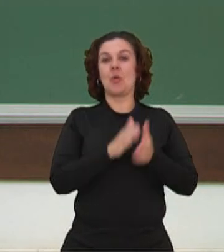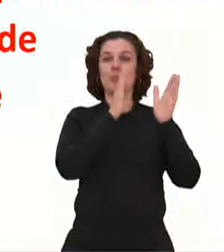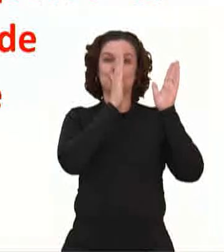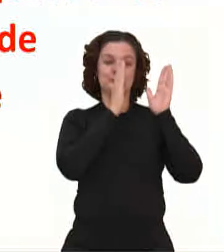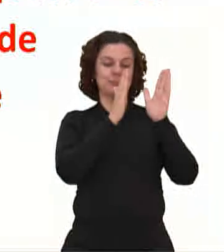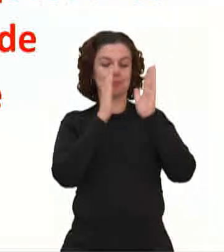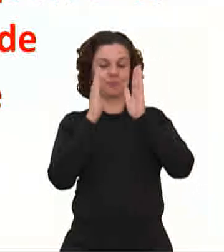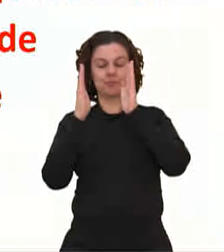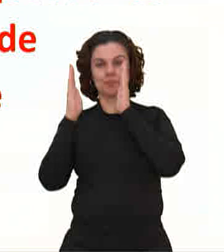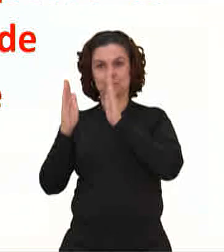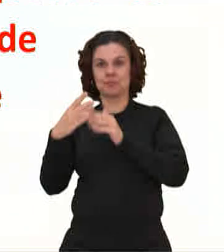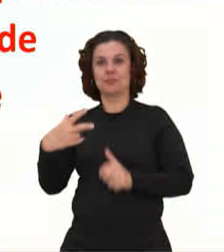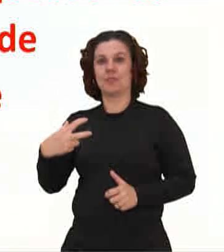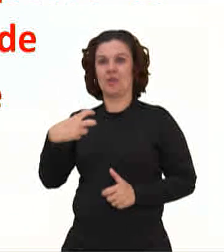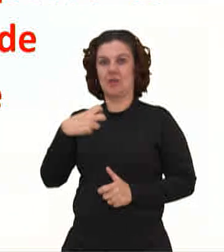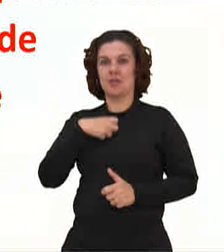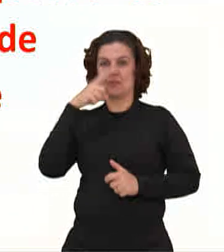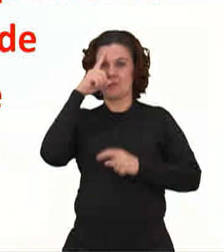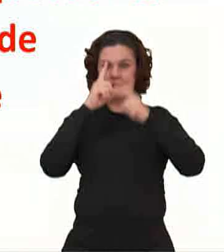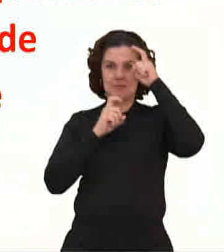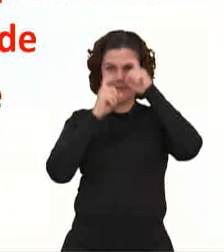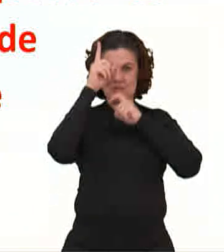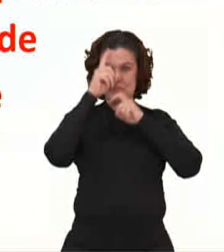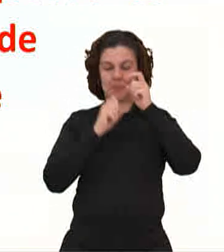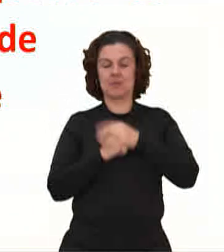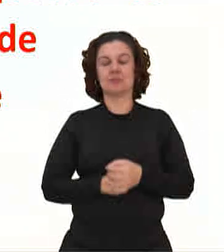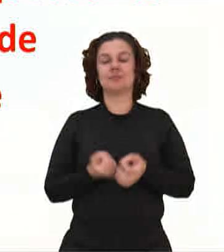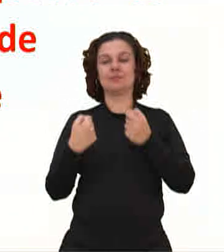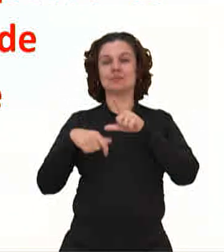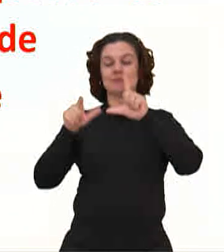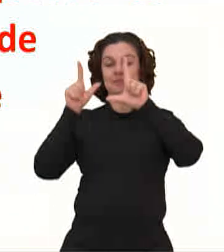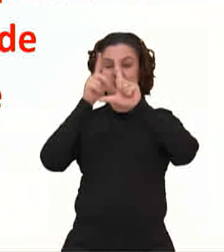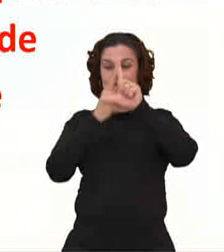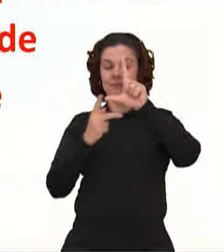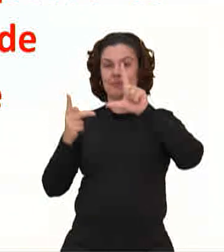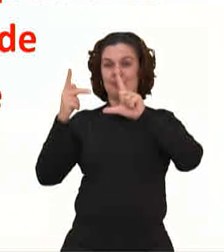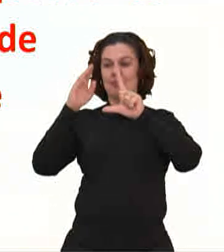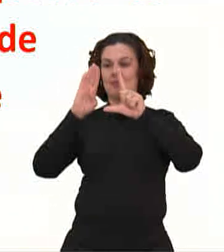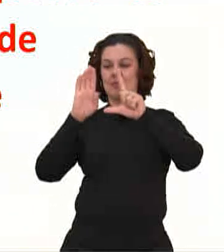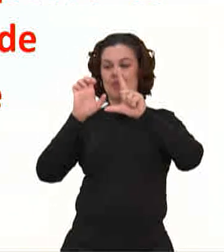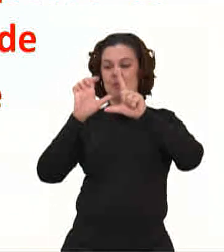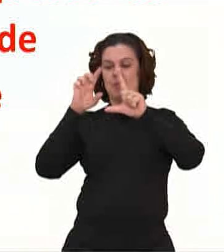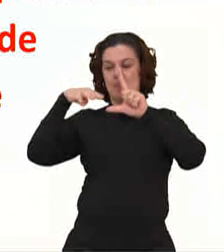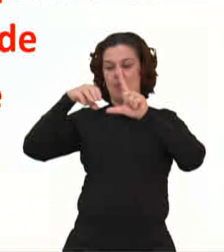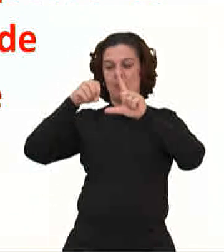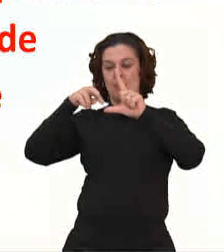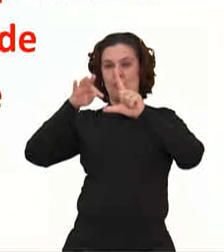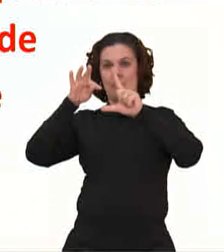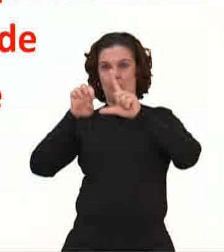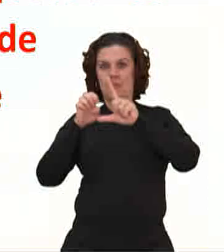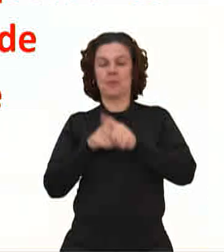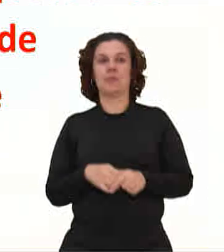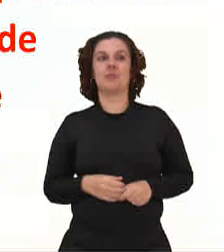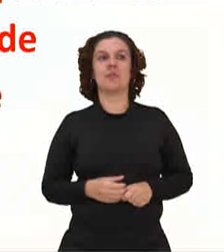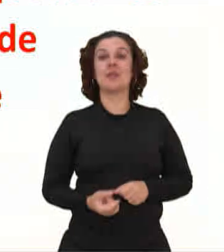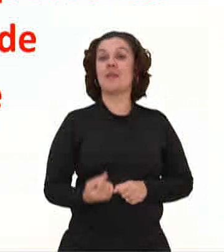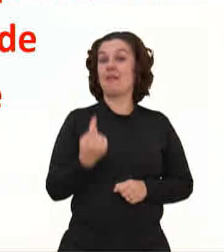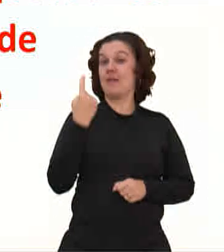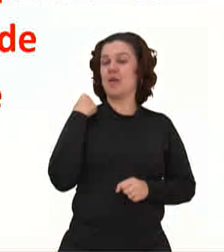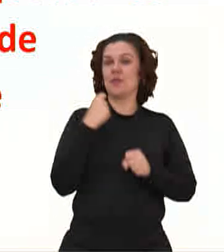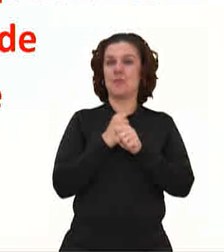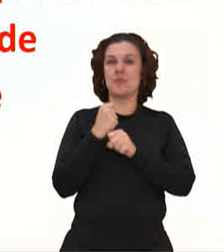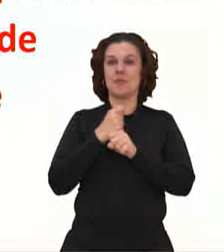do governo Getúlio através dos rostos desenhados pelo cartunista Belmonte, do jornal Folha da Manhã, lá no ano